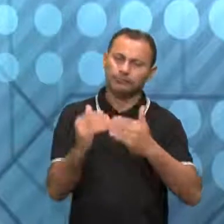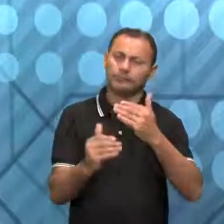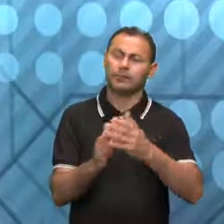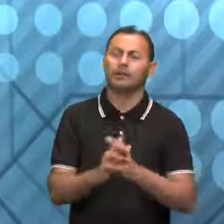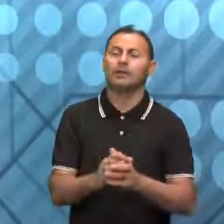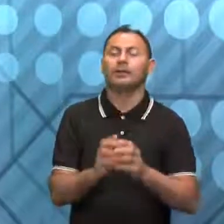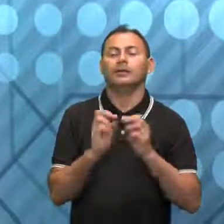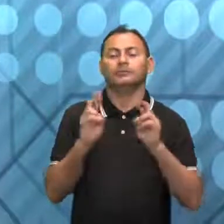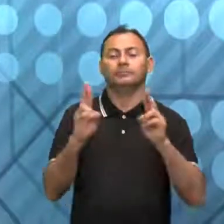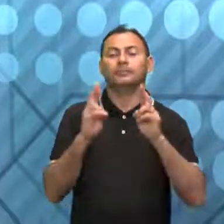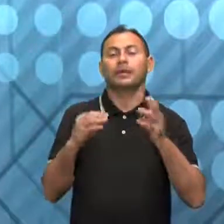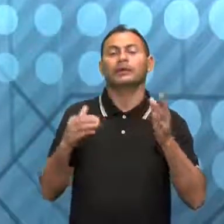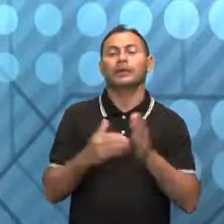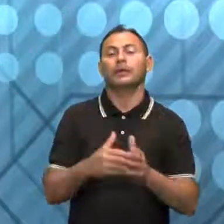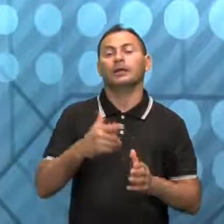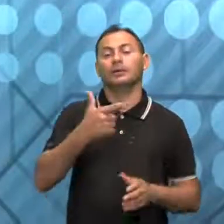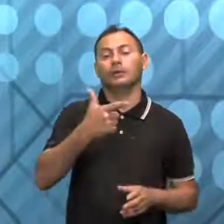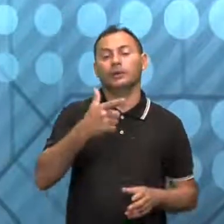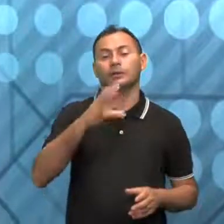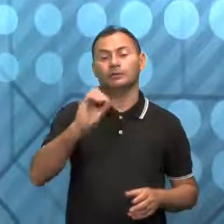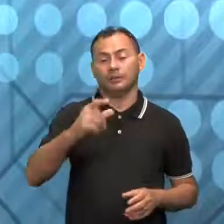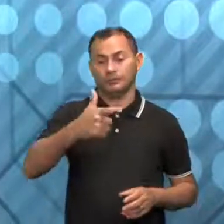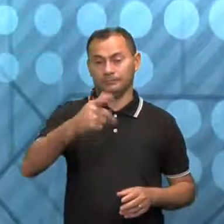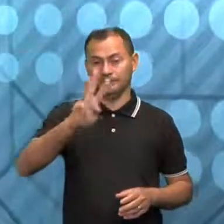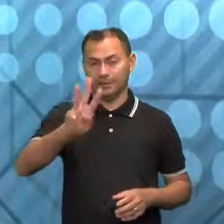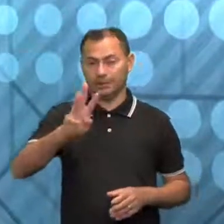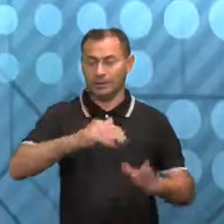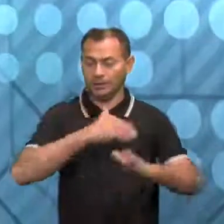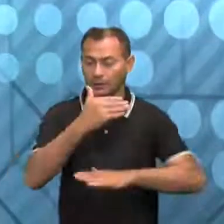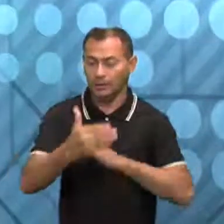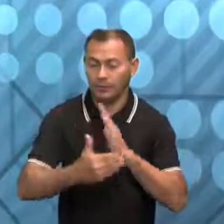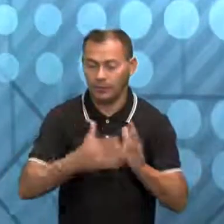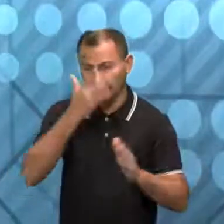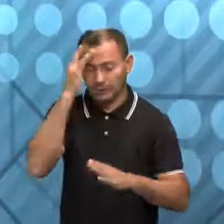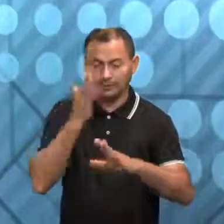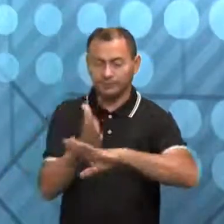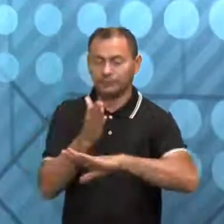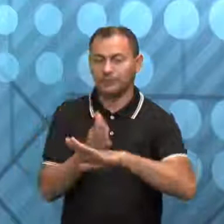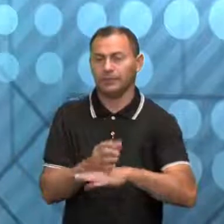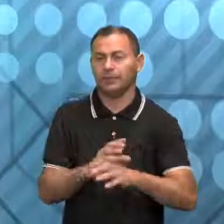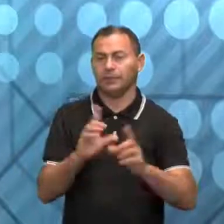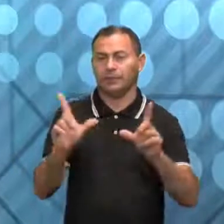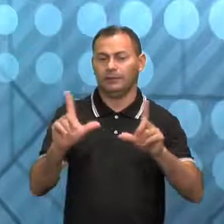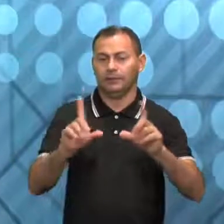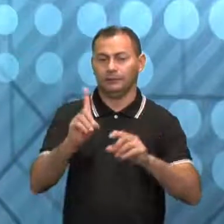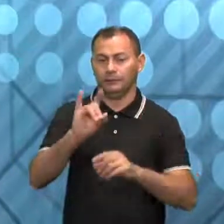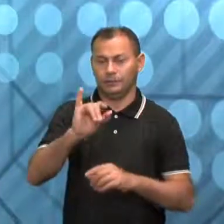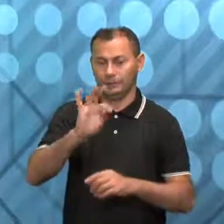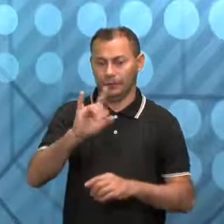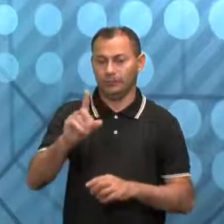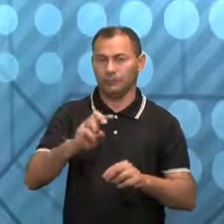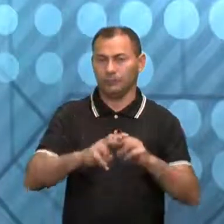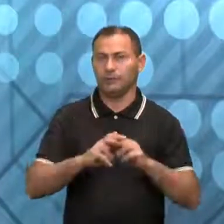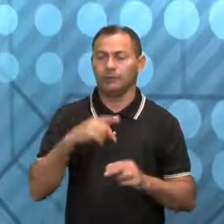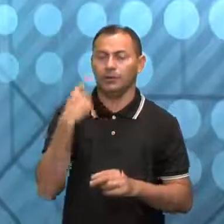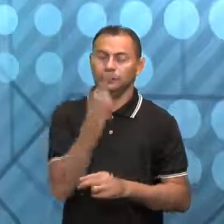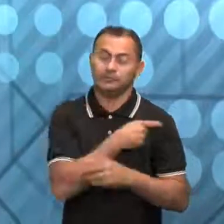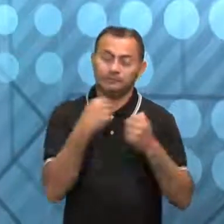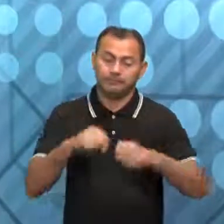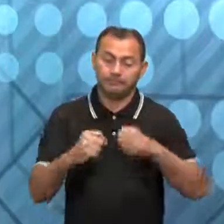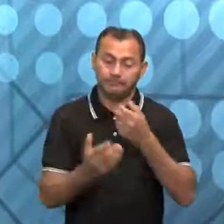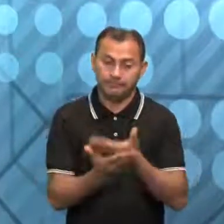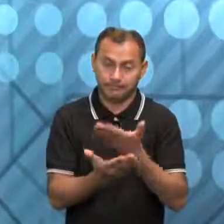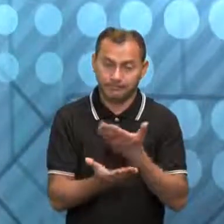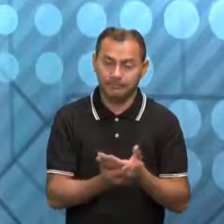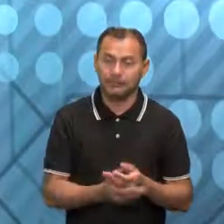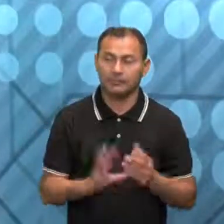a esperança é que até 2023 todo mundo já tenha acesso à TV digital. Então, por isso que a gente precisa estudar por